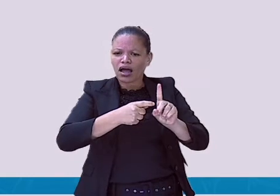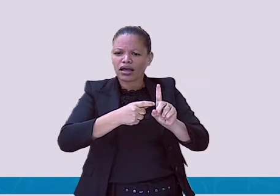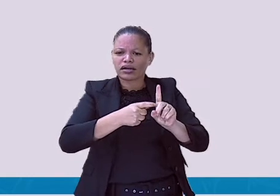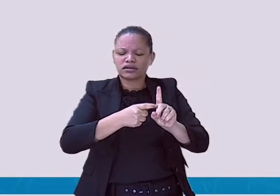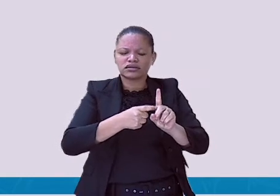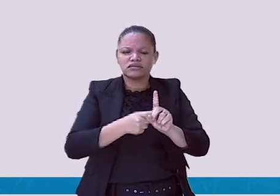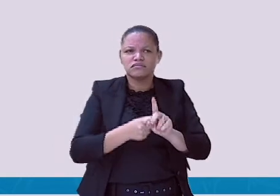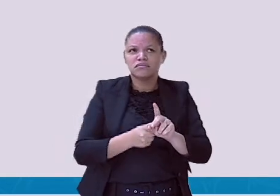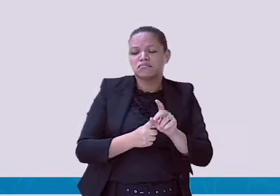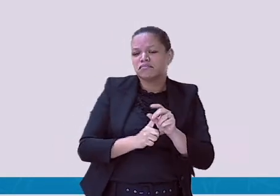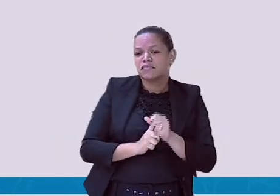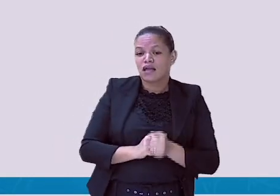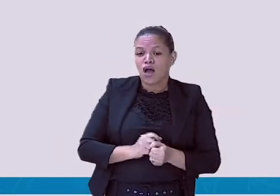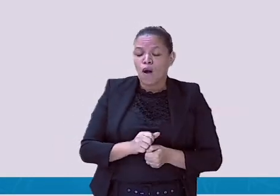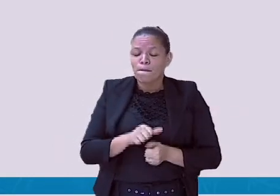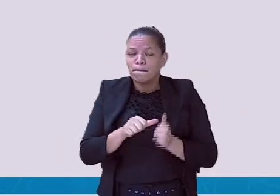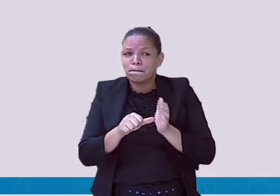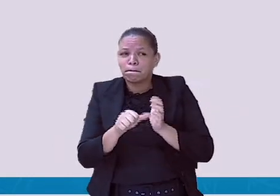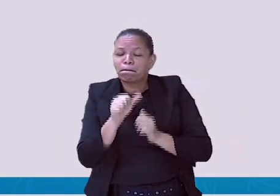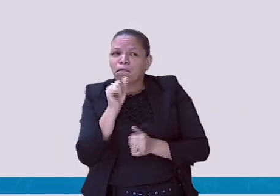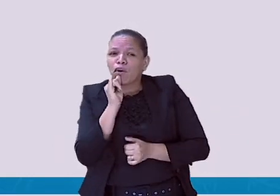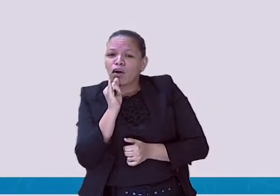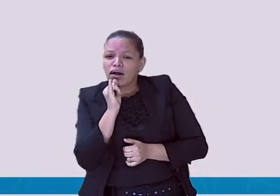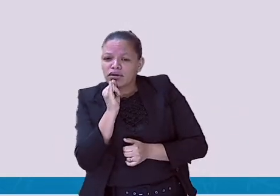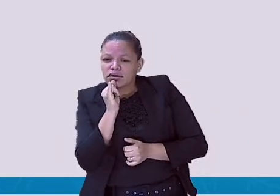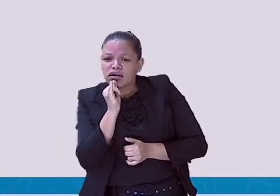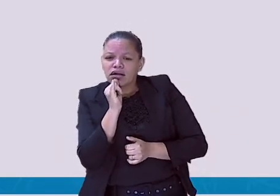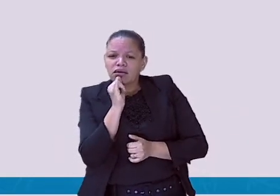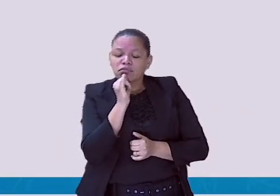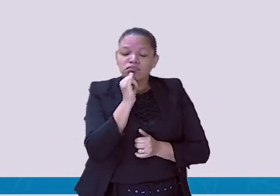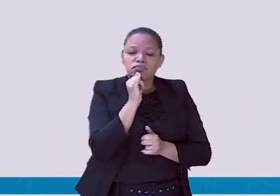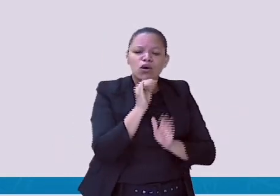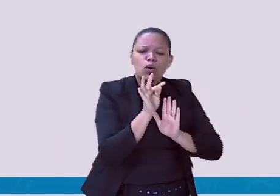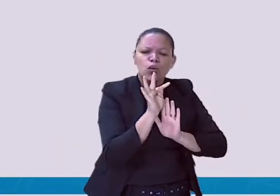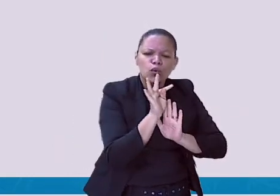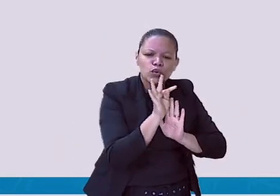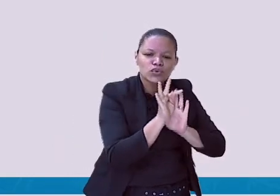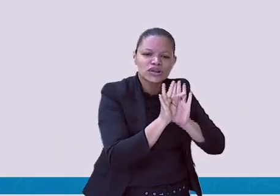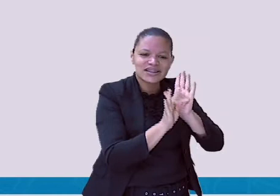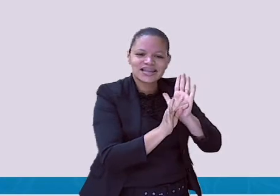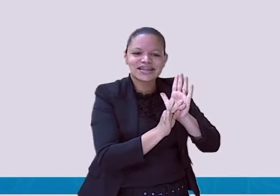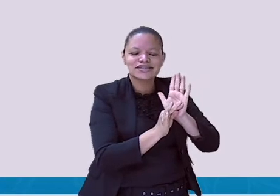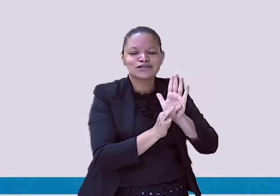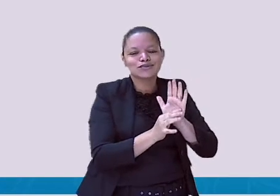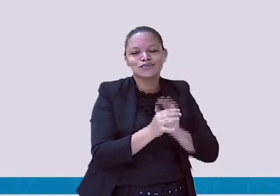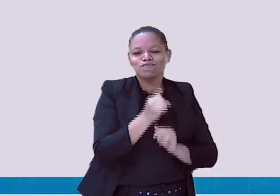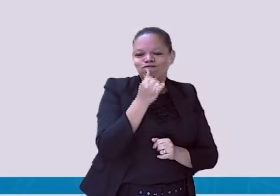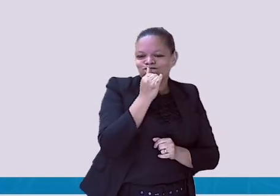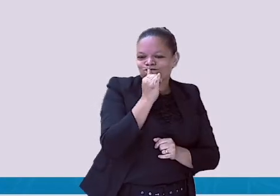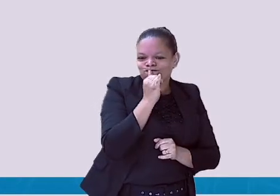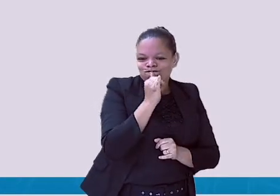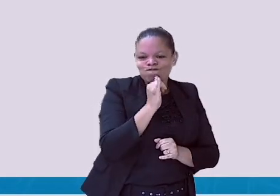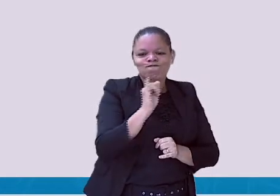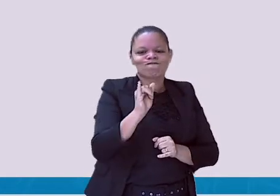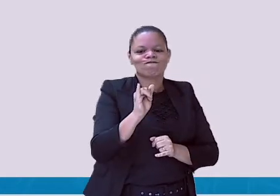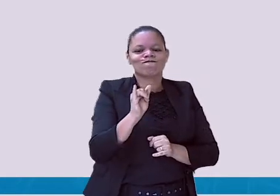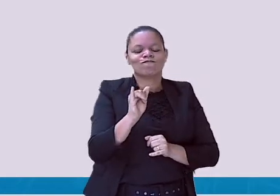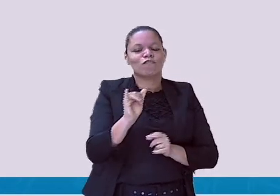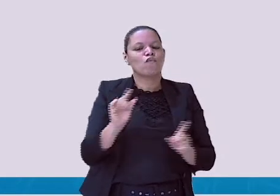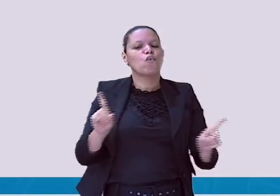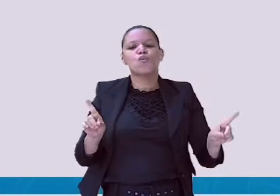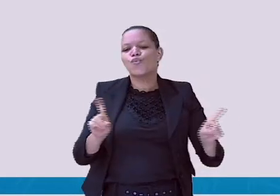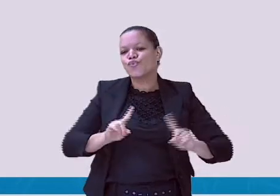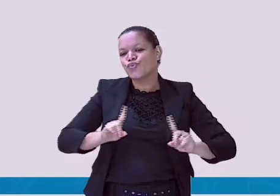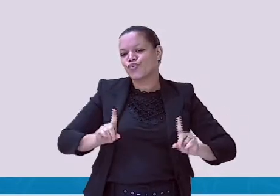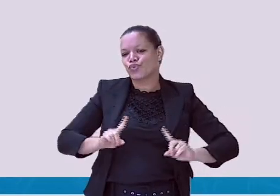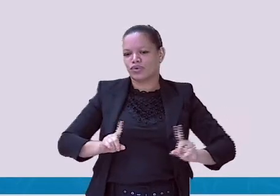singular. Então, nós já sabemos que esse texto, ele não é narrativo, porque ele não conta um fato